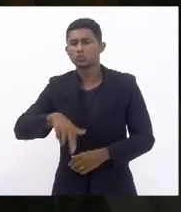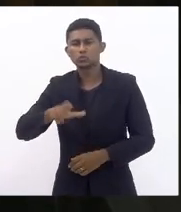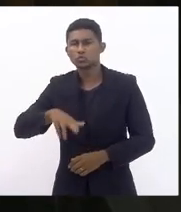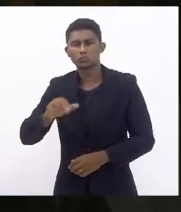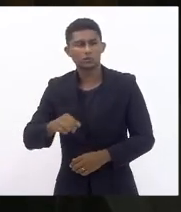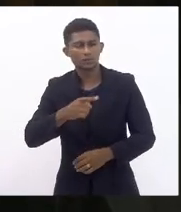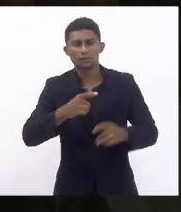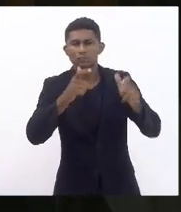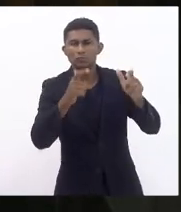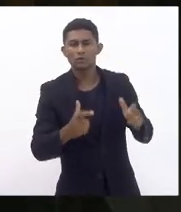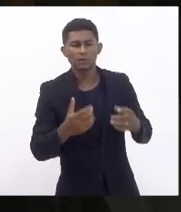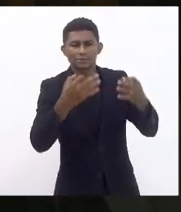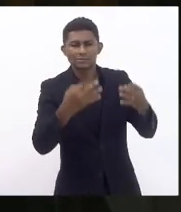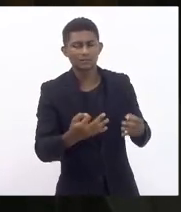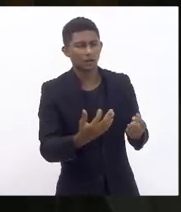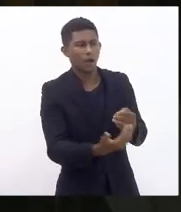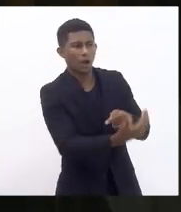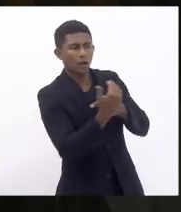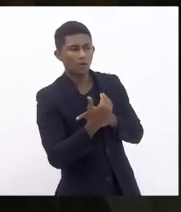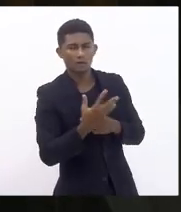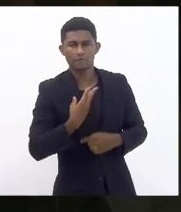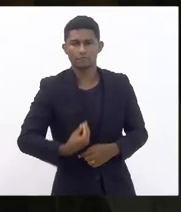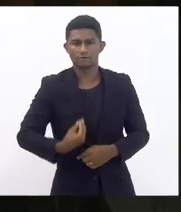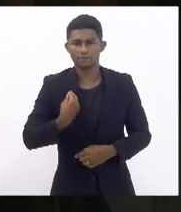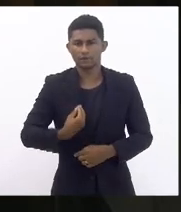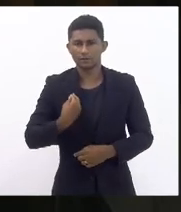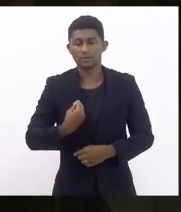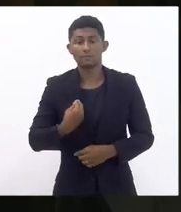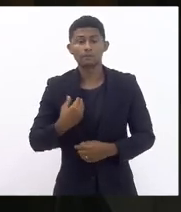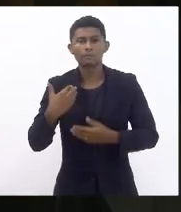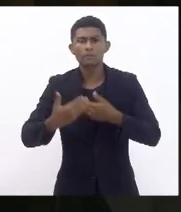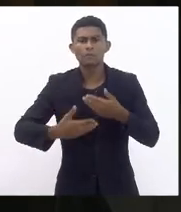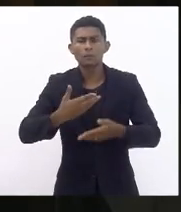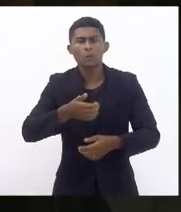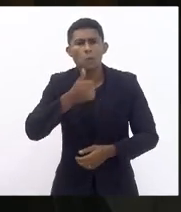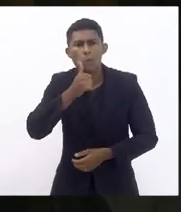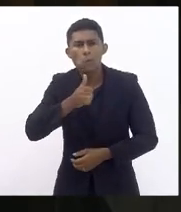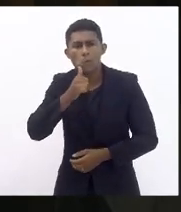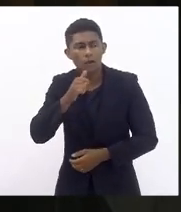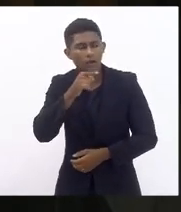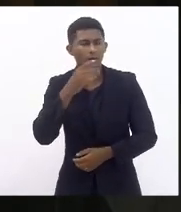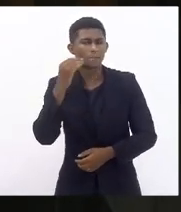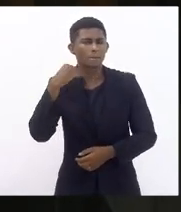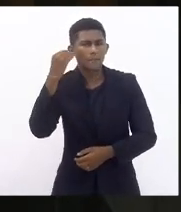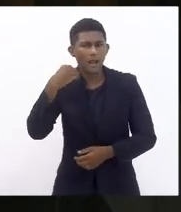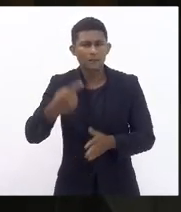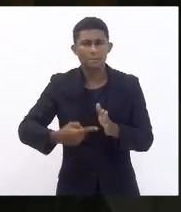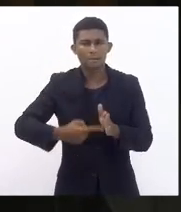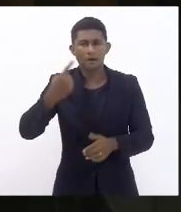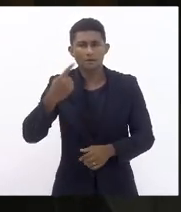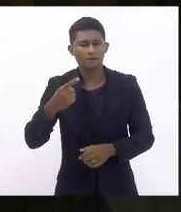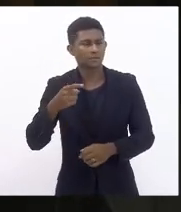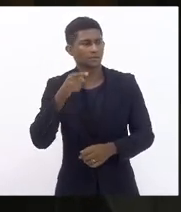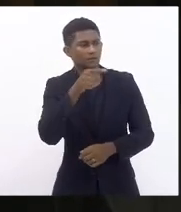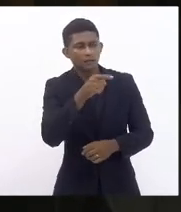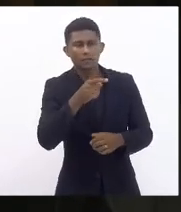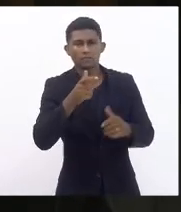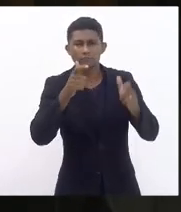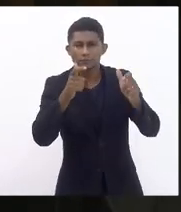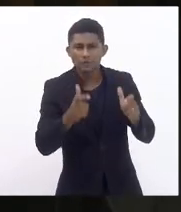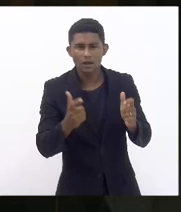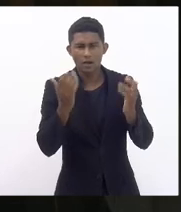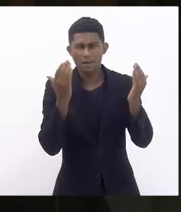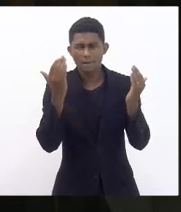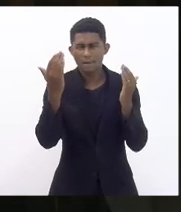maior equilíbrio e autonomia na sua vida. E depois que ela teve a experiência de se tratar num centro de atenção psicossocial,